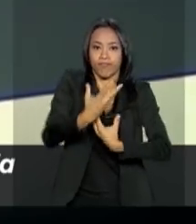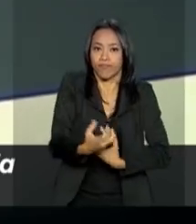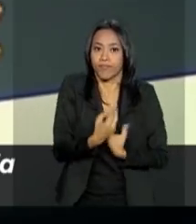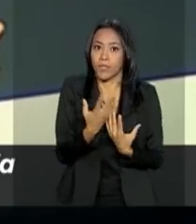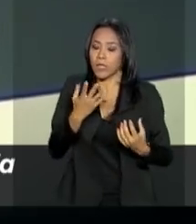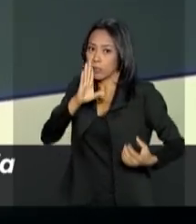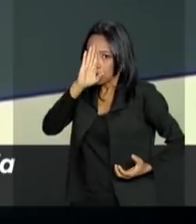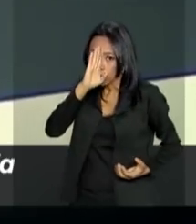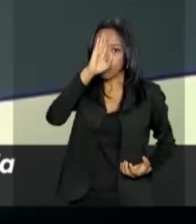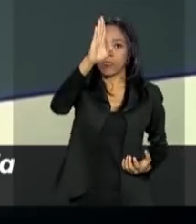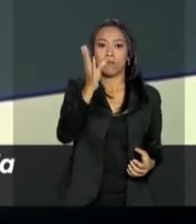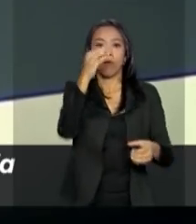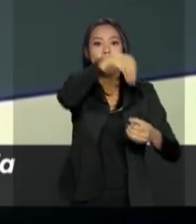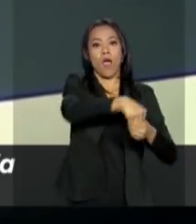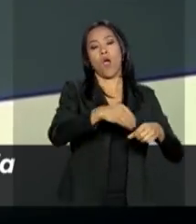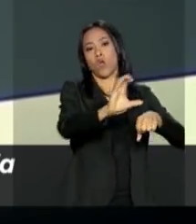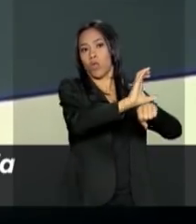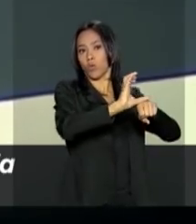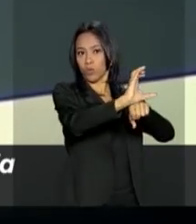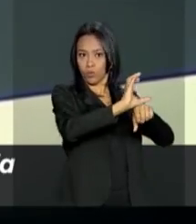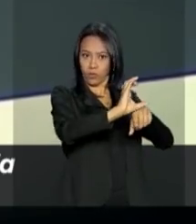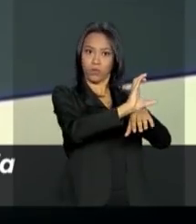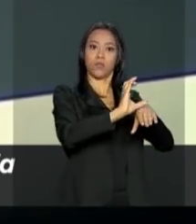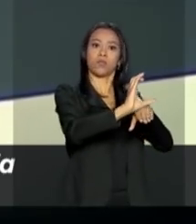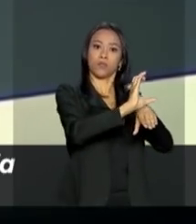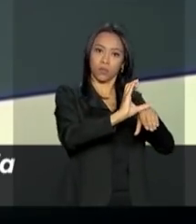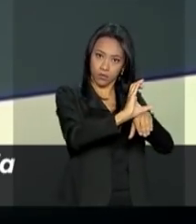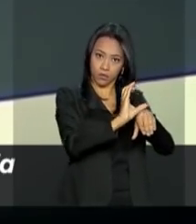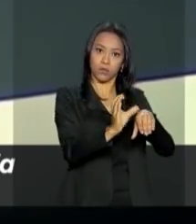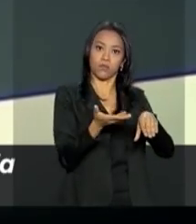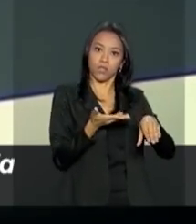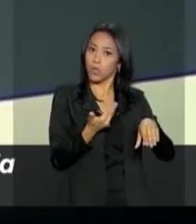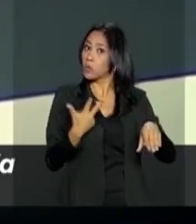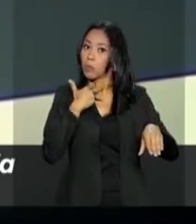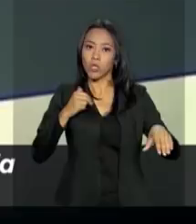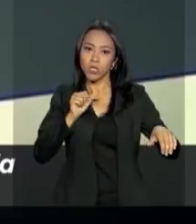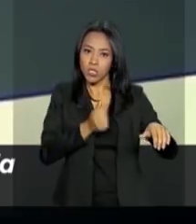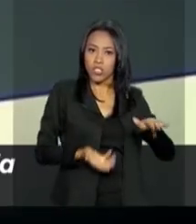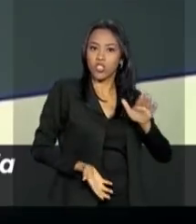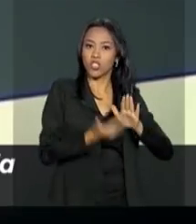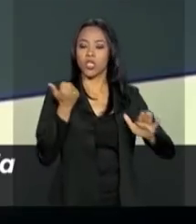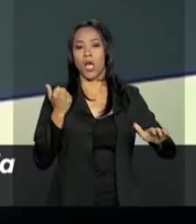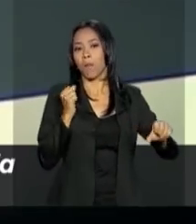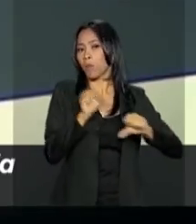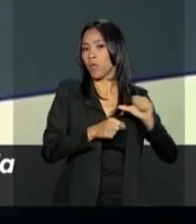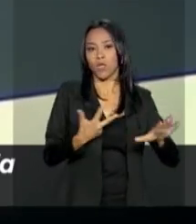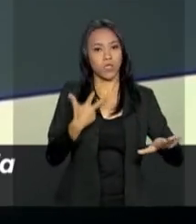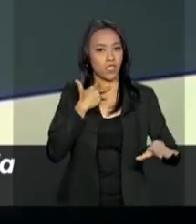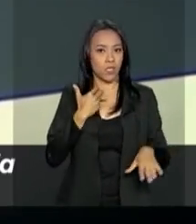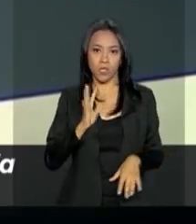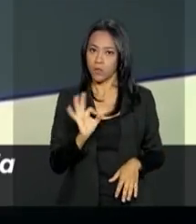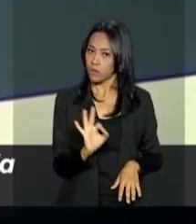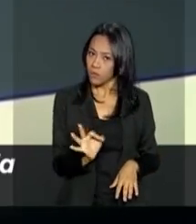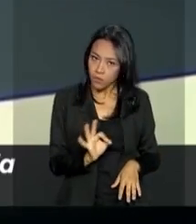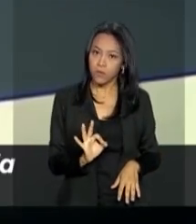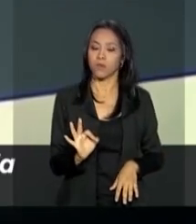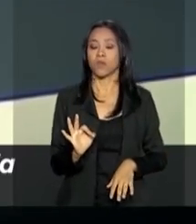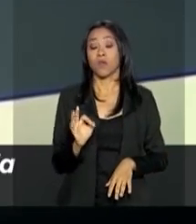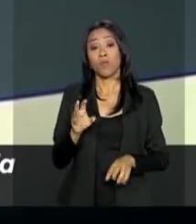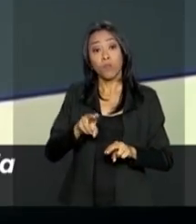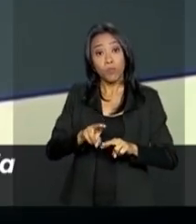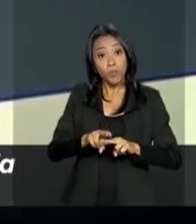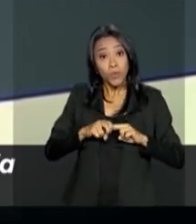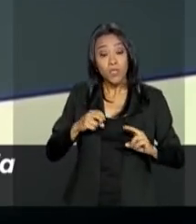pétrea ou seja imodificável da nossa constituição por isso toda vez que ouço dizer ao